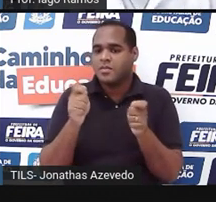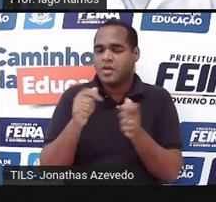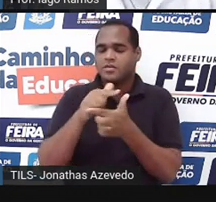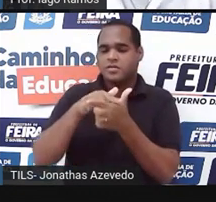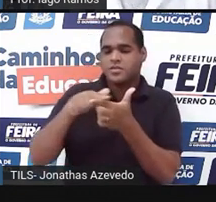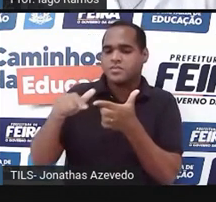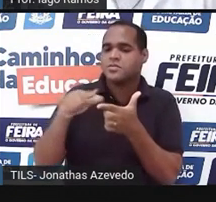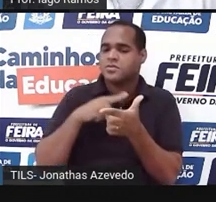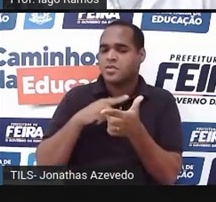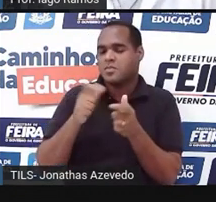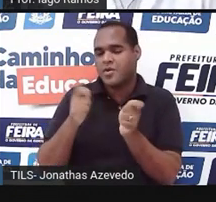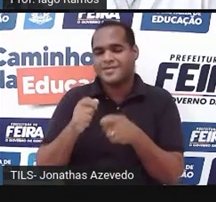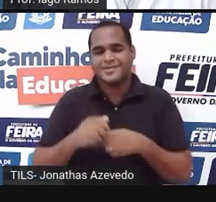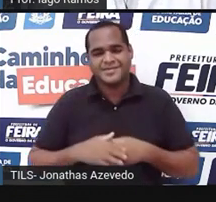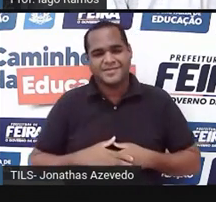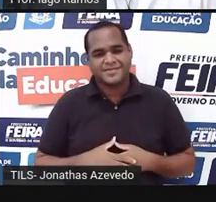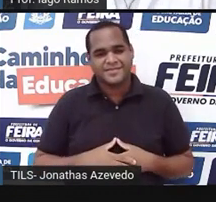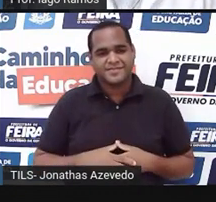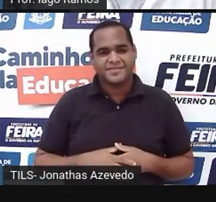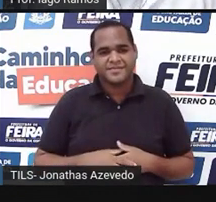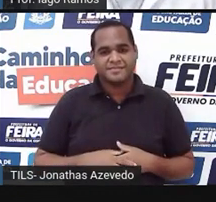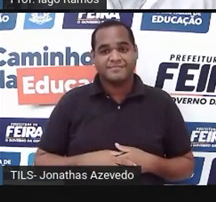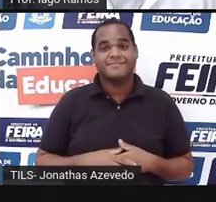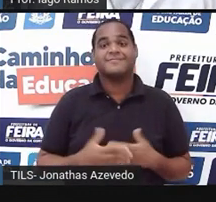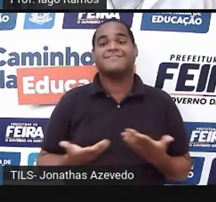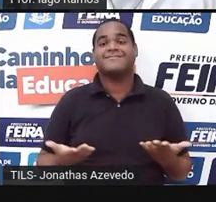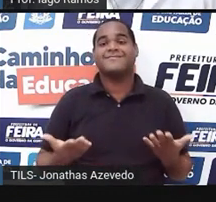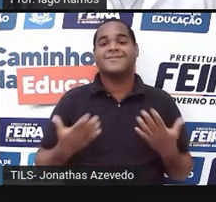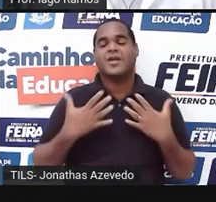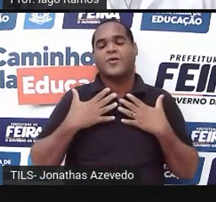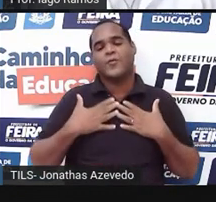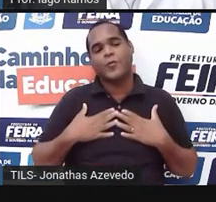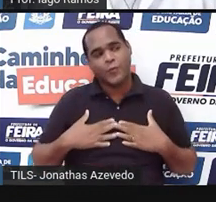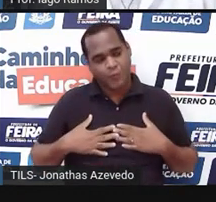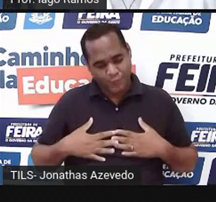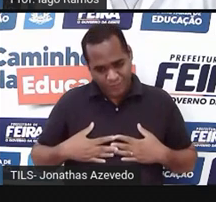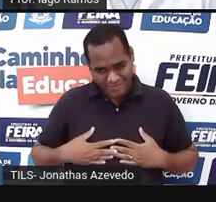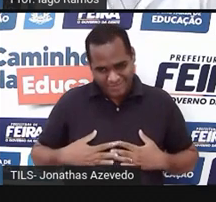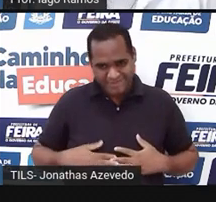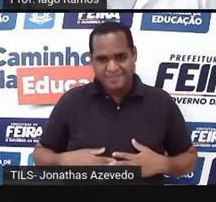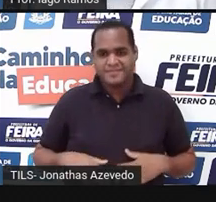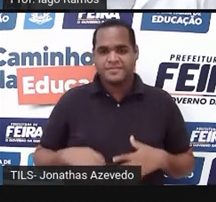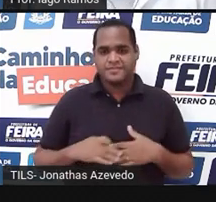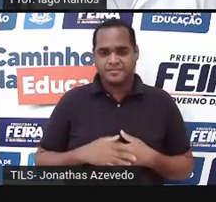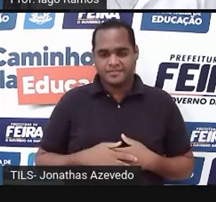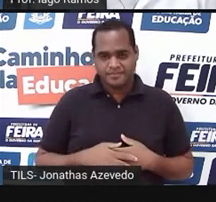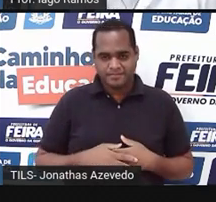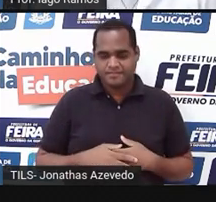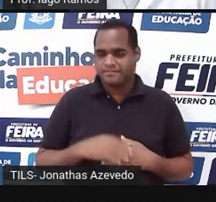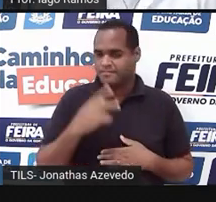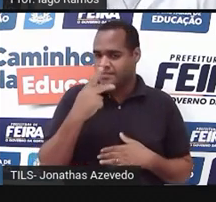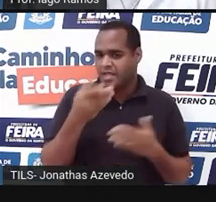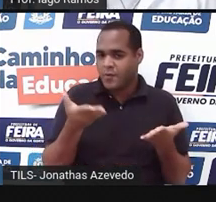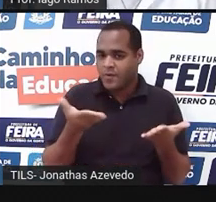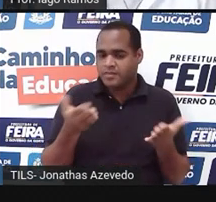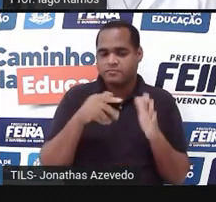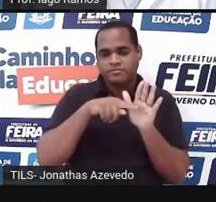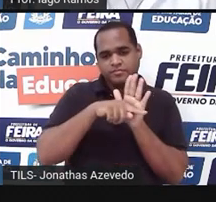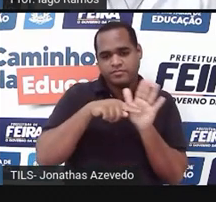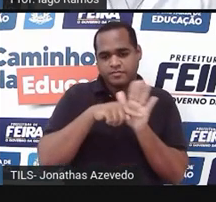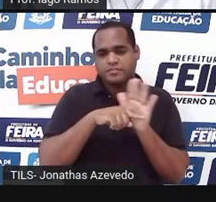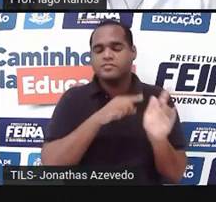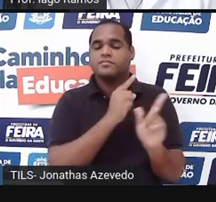distribuição tá bom e é isso aí vamos fazer aquele momento de avaliação né